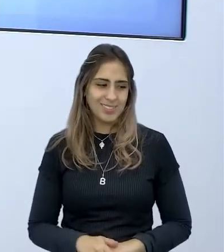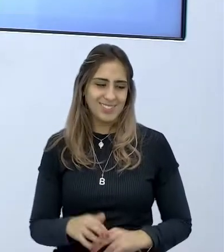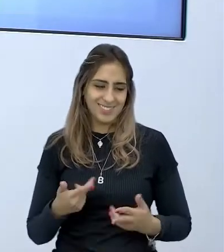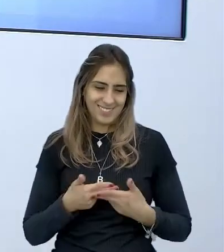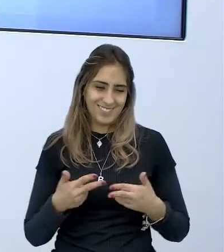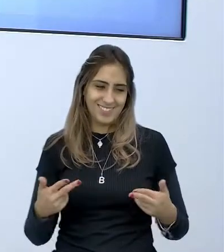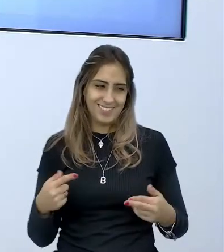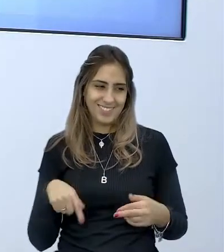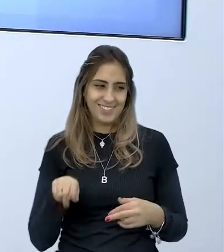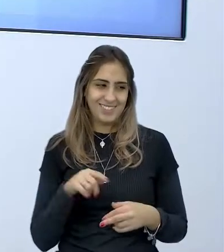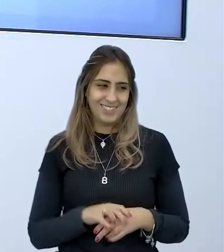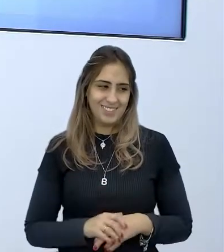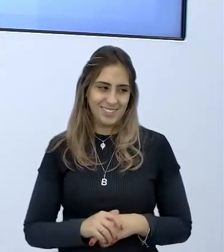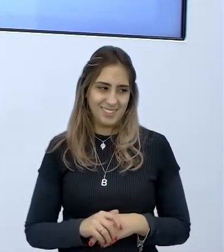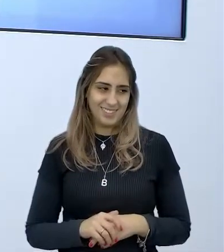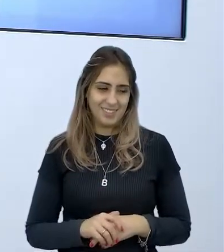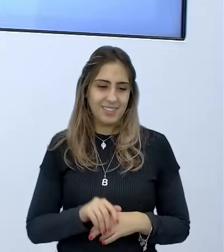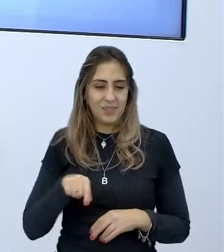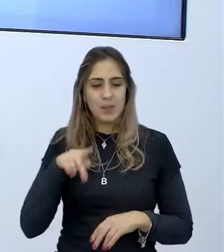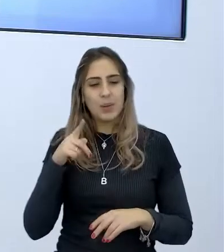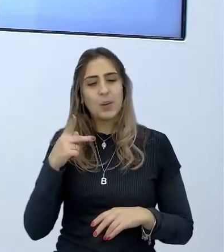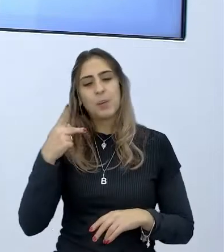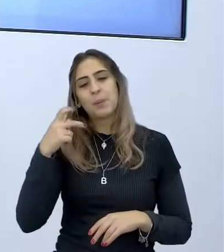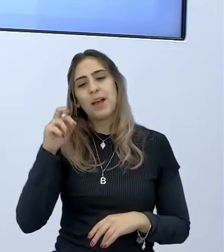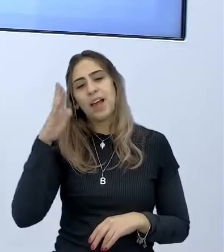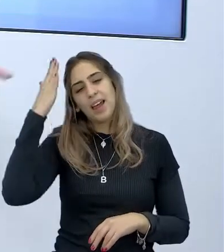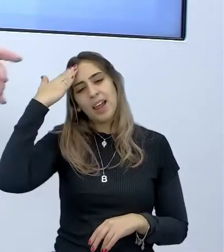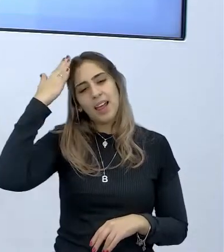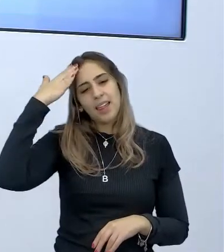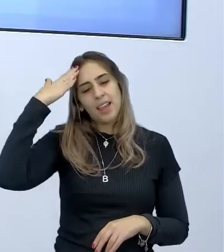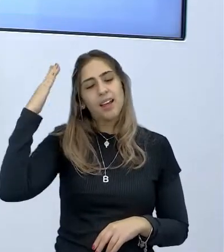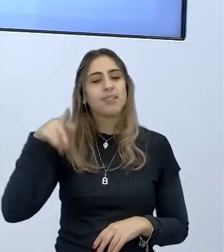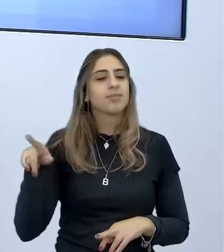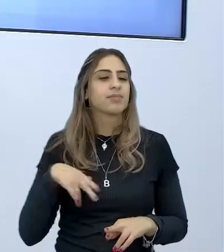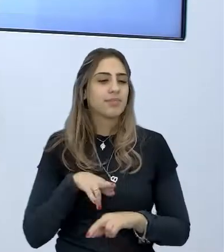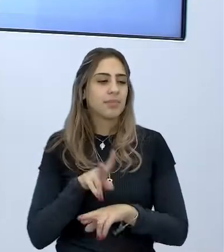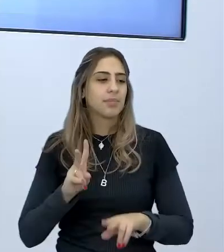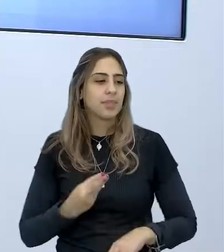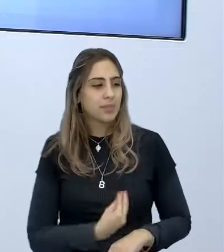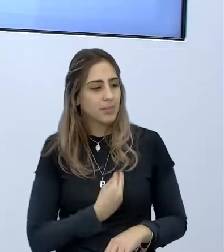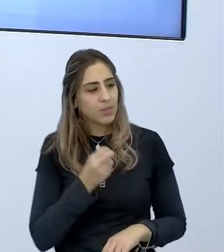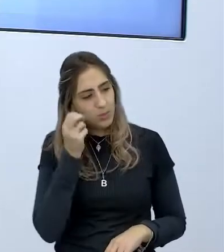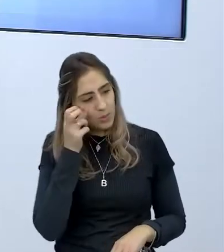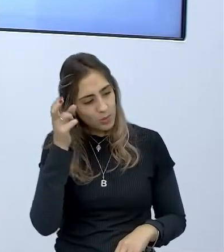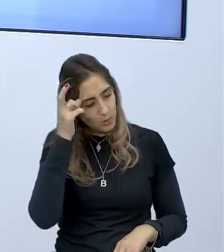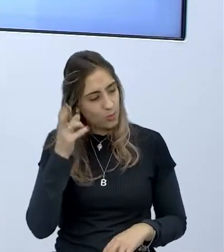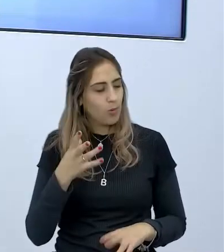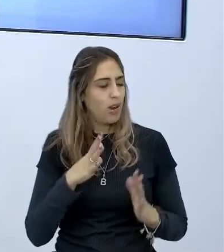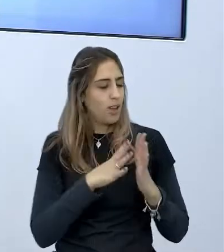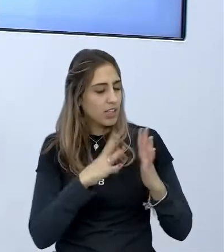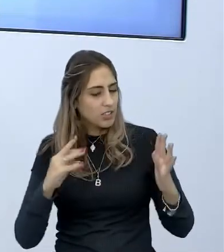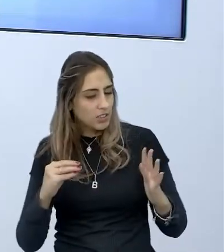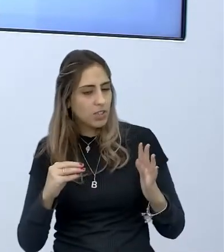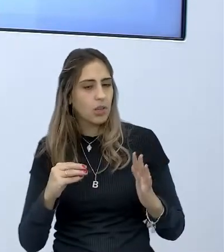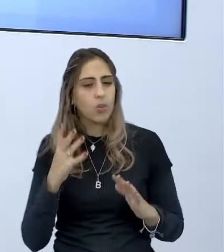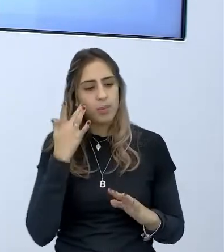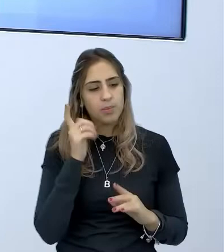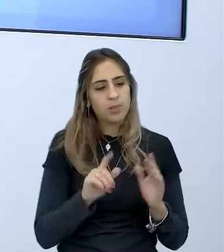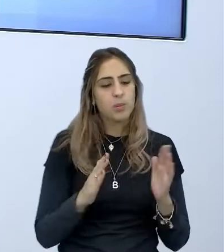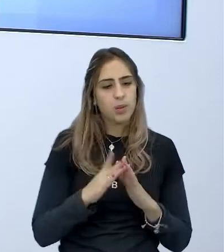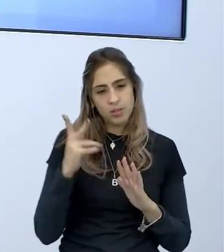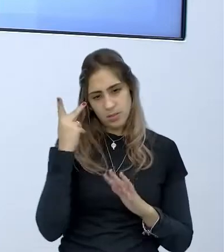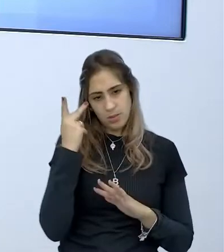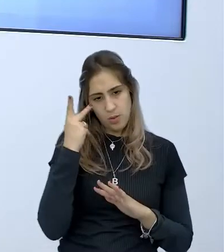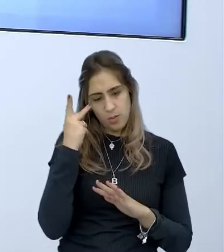Vale do Paranaíba, né, no Mirante do Paranapanema, ele tem exatamente a mesma vida, cultura, estilo que uma pessoa que mora em